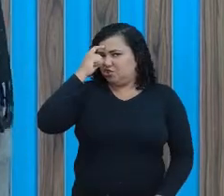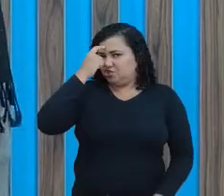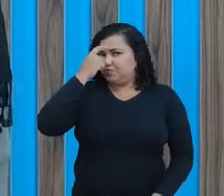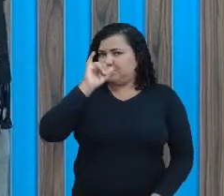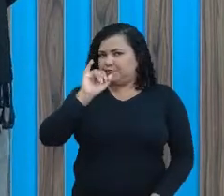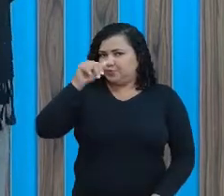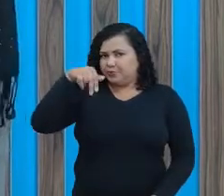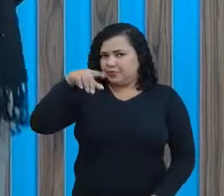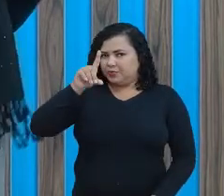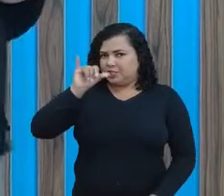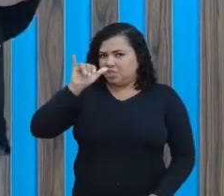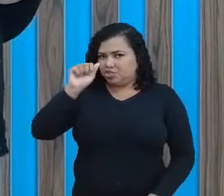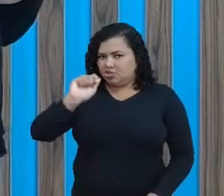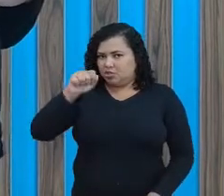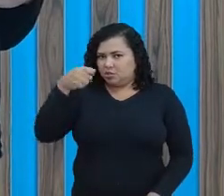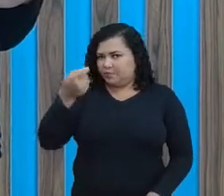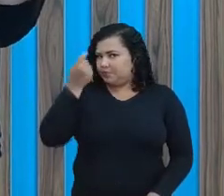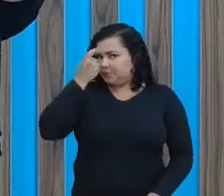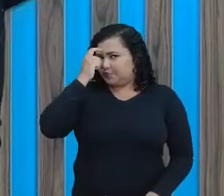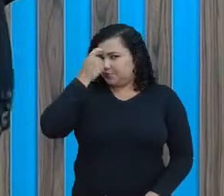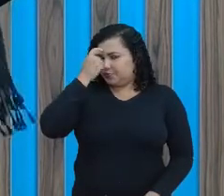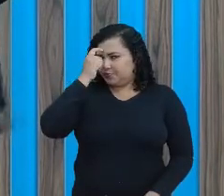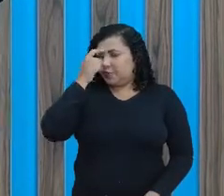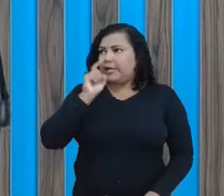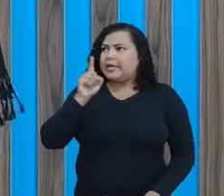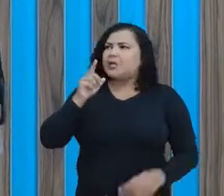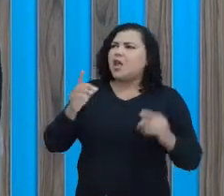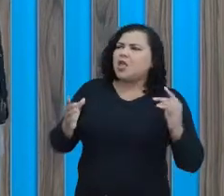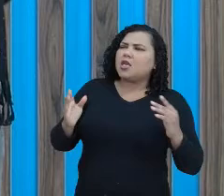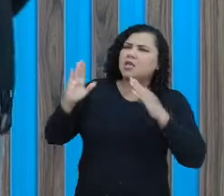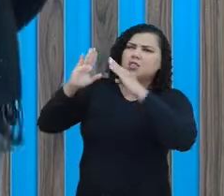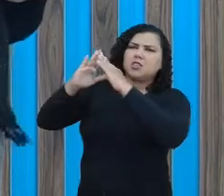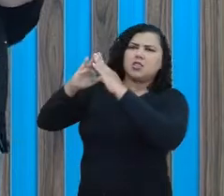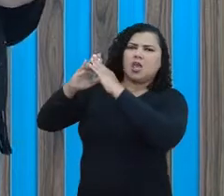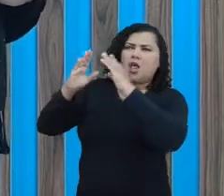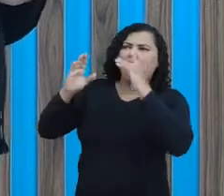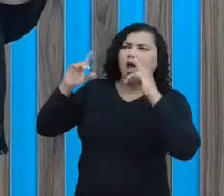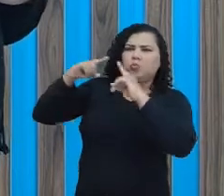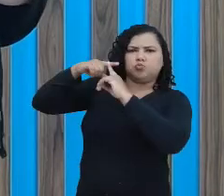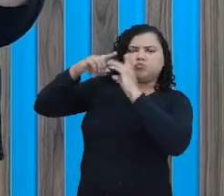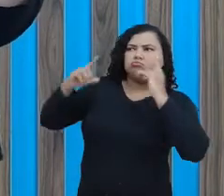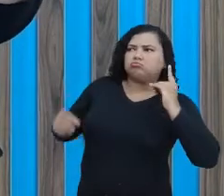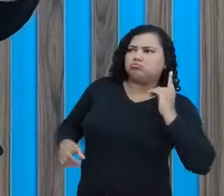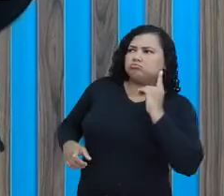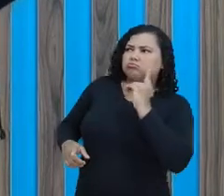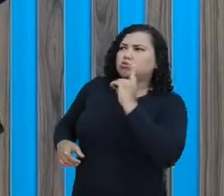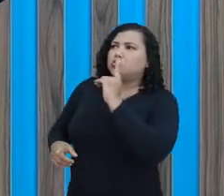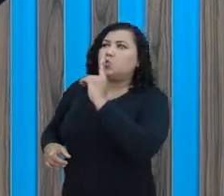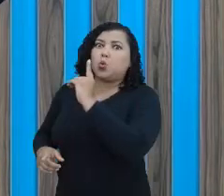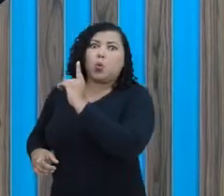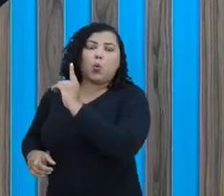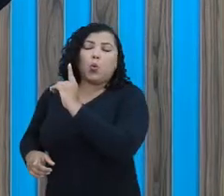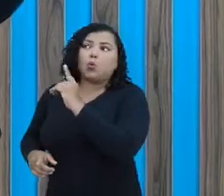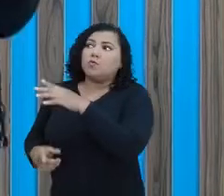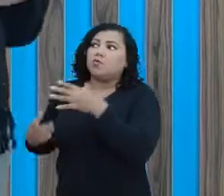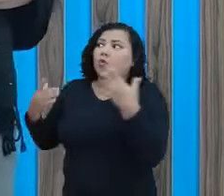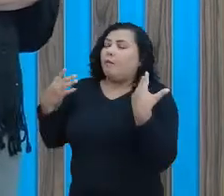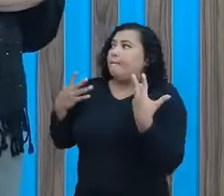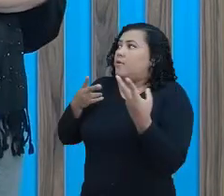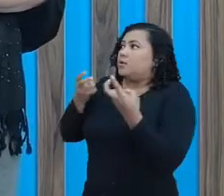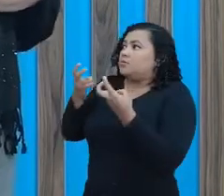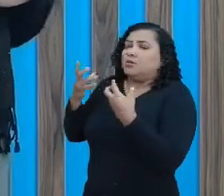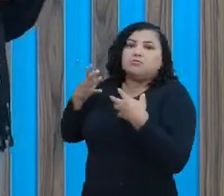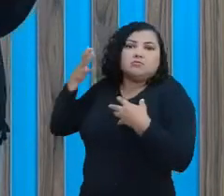foi a paisagem sonora mais impressionante, né, que tinha uma sonoridade única naquele lugar. E ele estudou muito